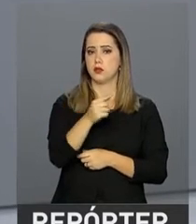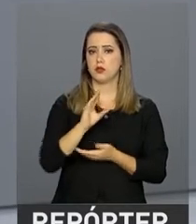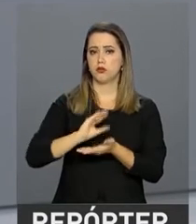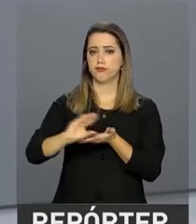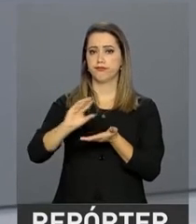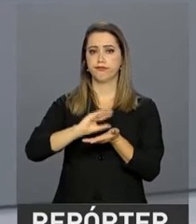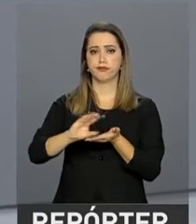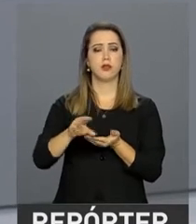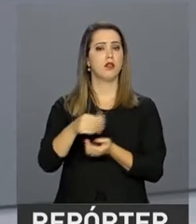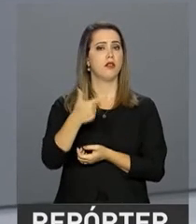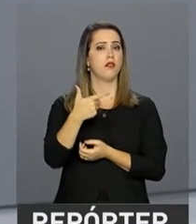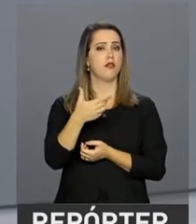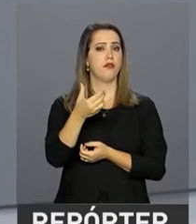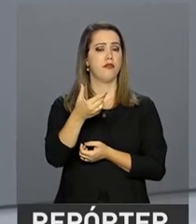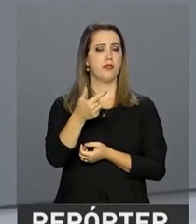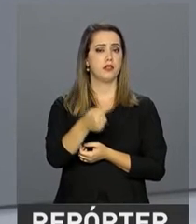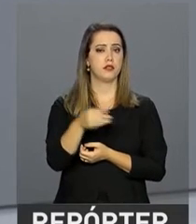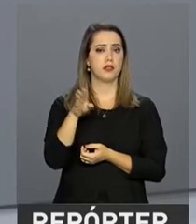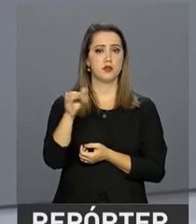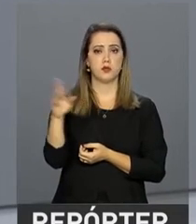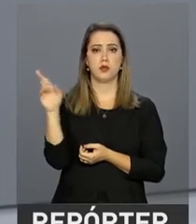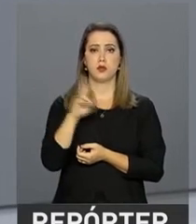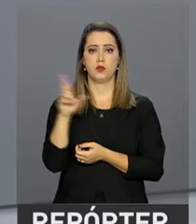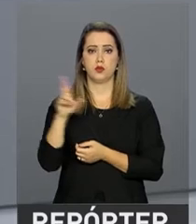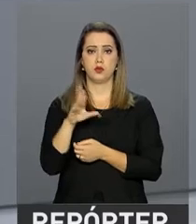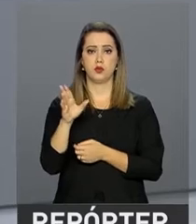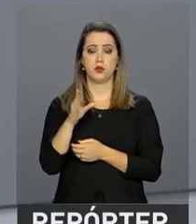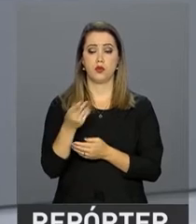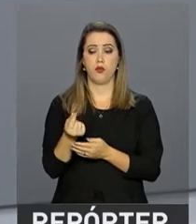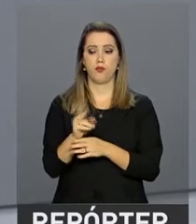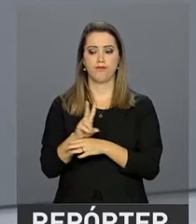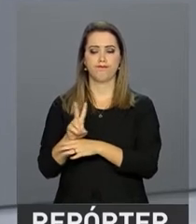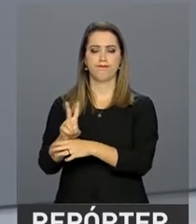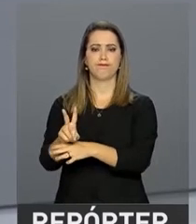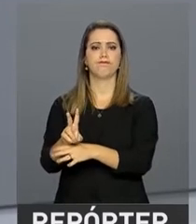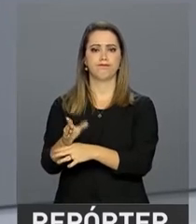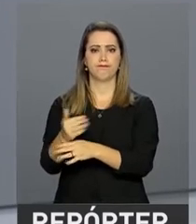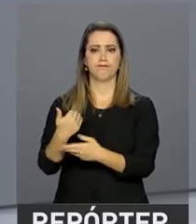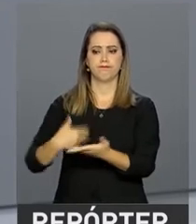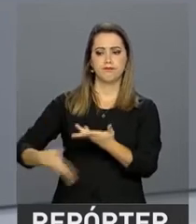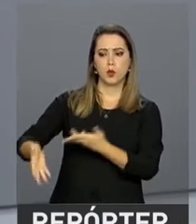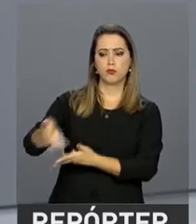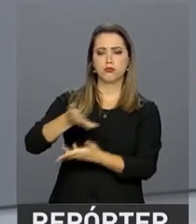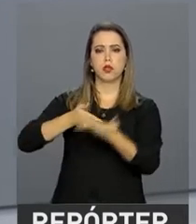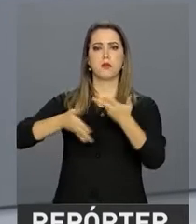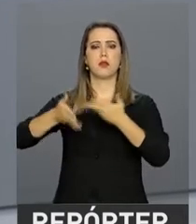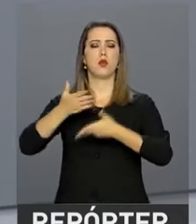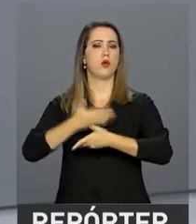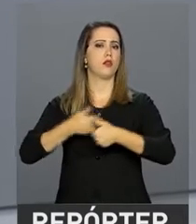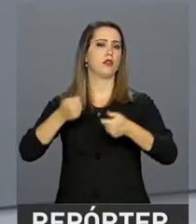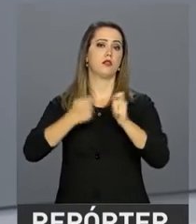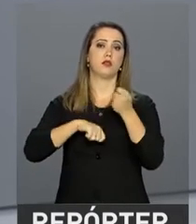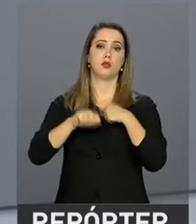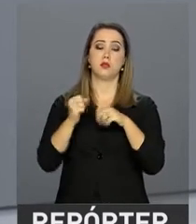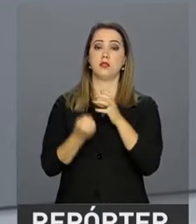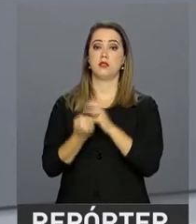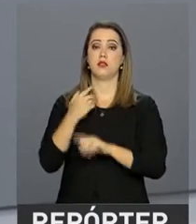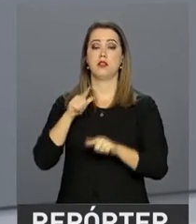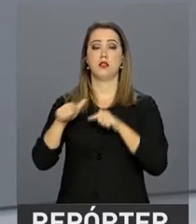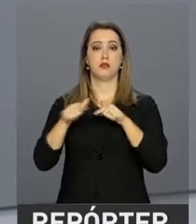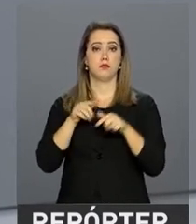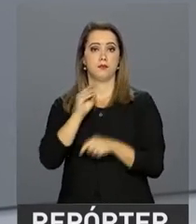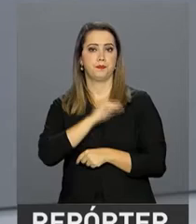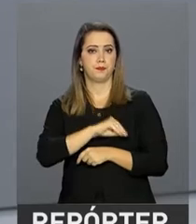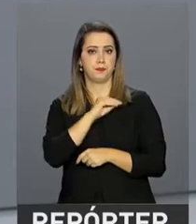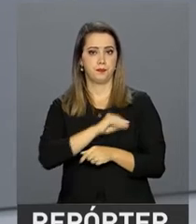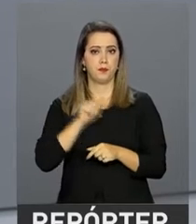destinados quase 27 bilhões de reais em crédito para aquecer a economia local e gerar emprego e renda e para este